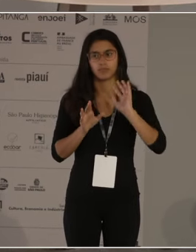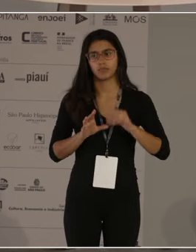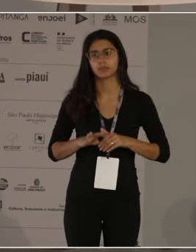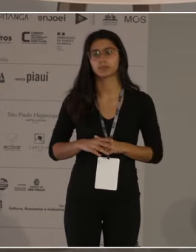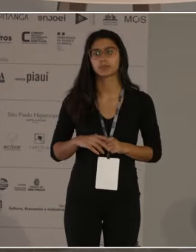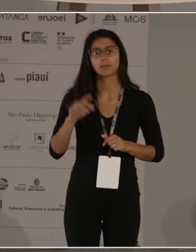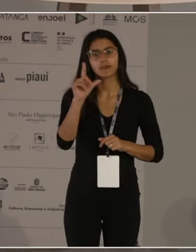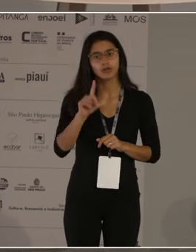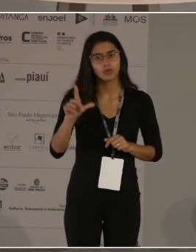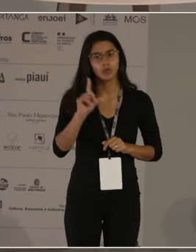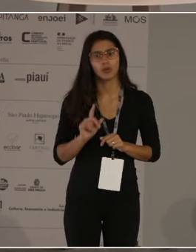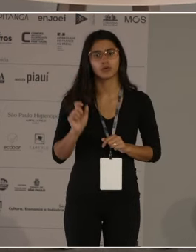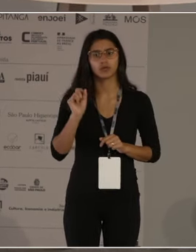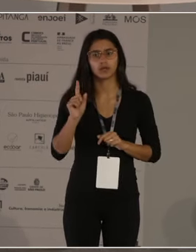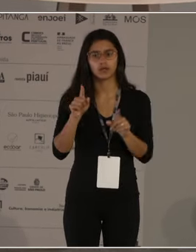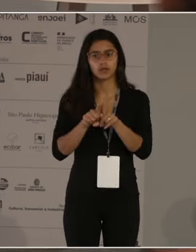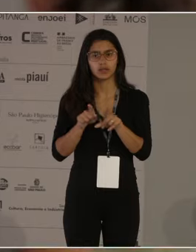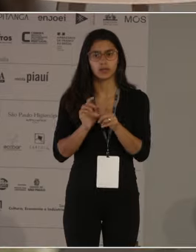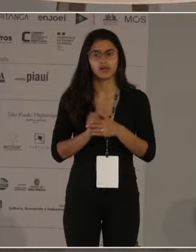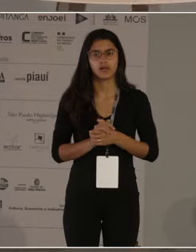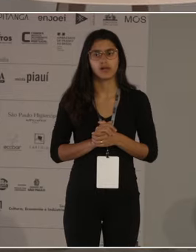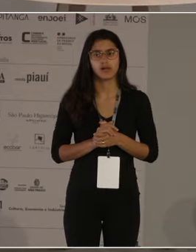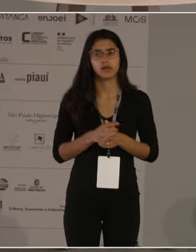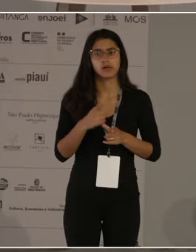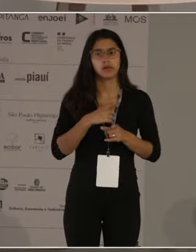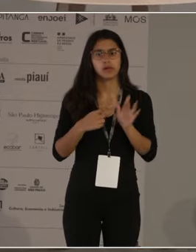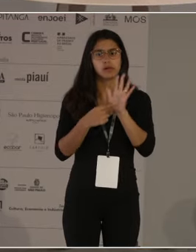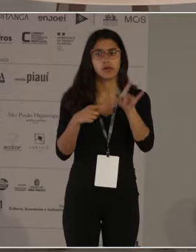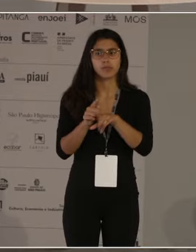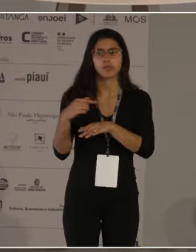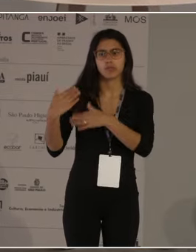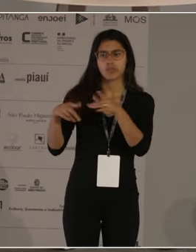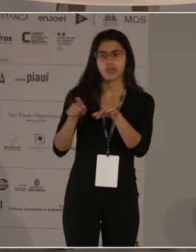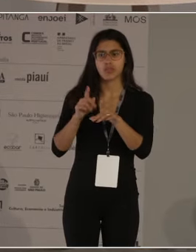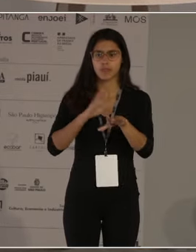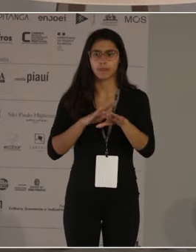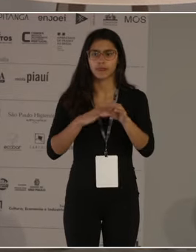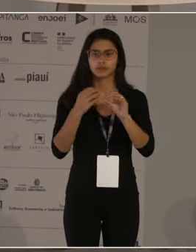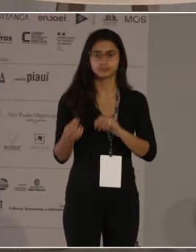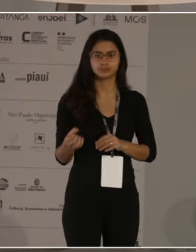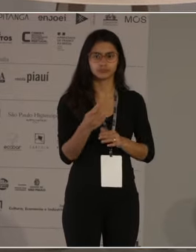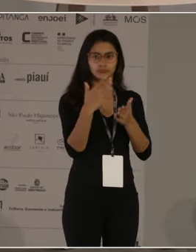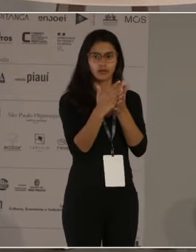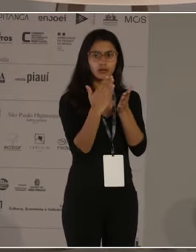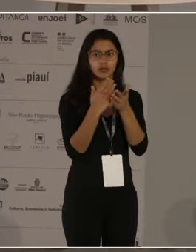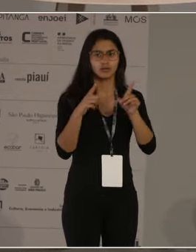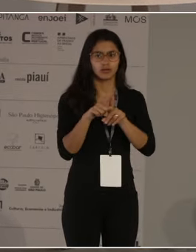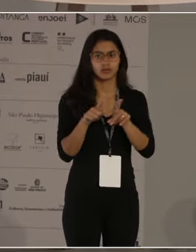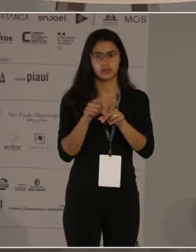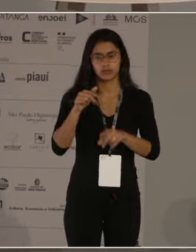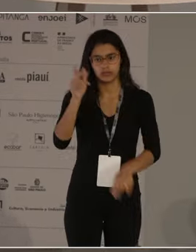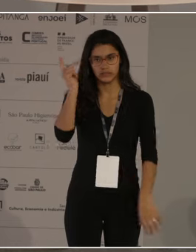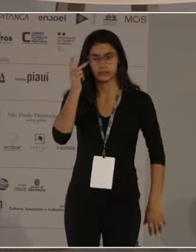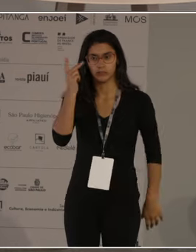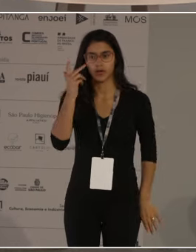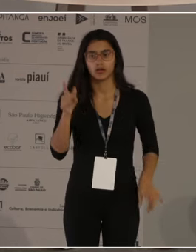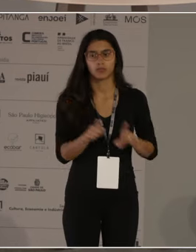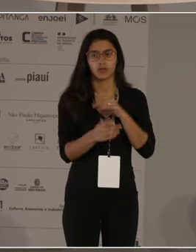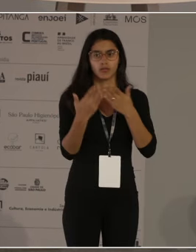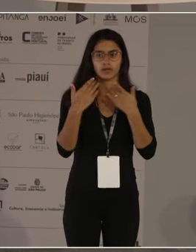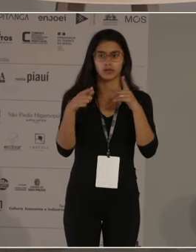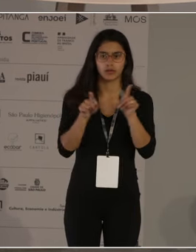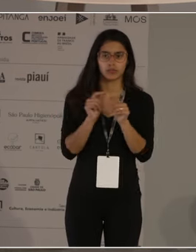Mas claro, é o que eu disse isso para o André Strauss, né, quando vim lançar o livro aqui em São Paulo, conversei com